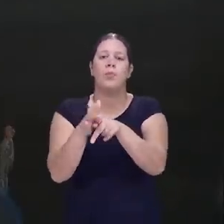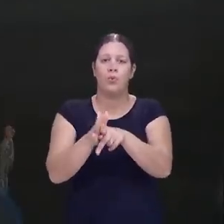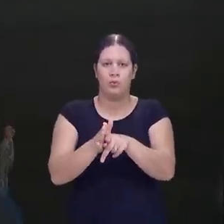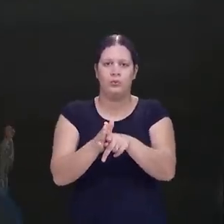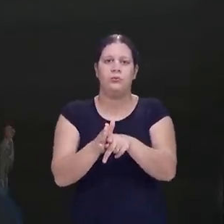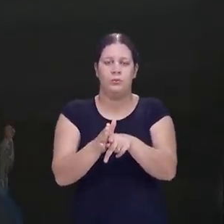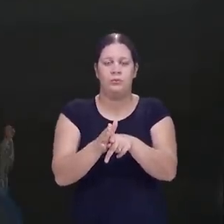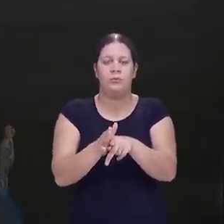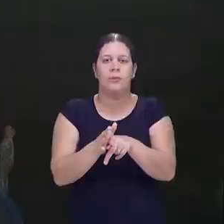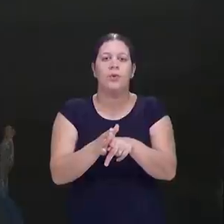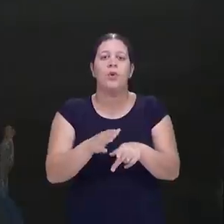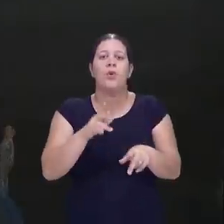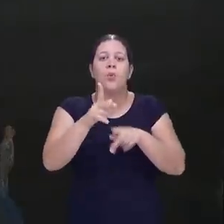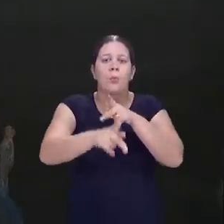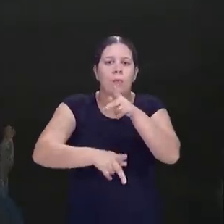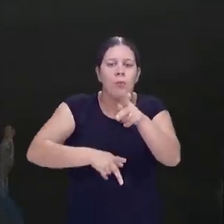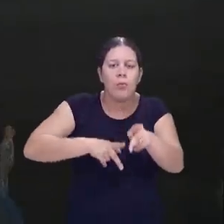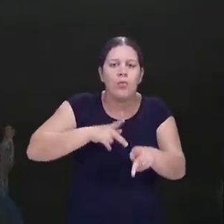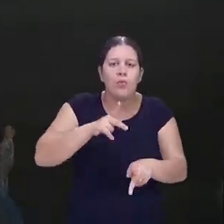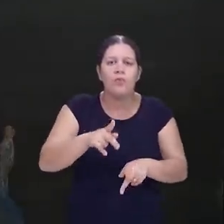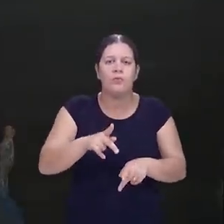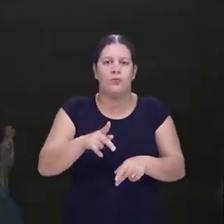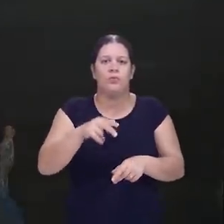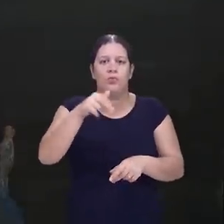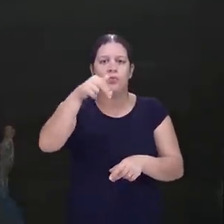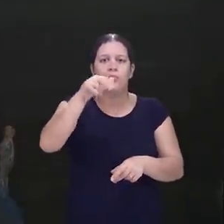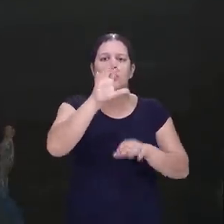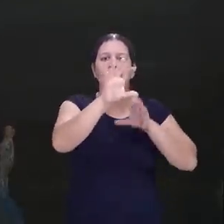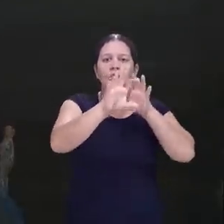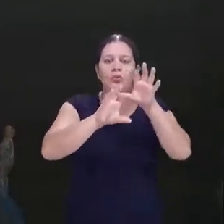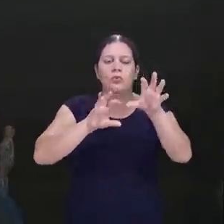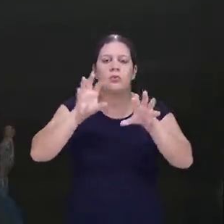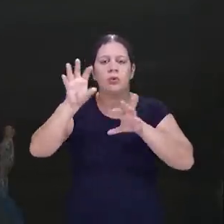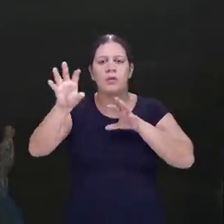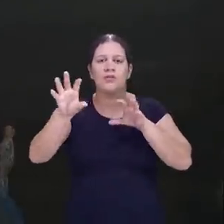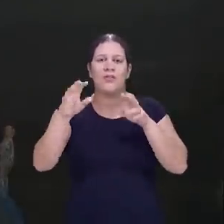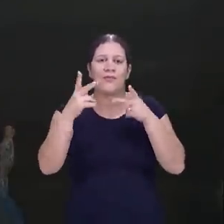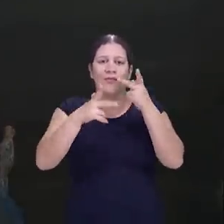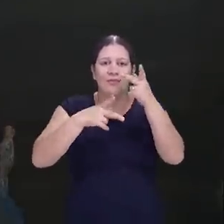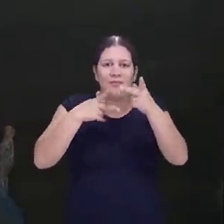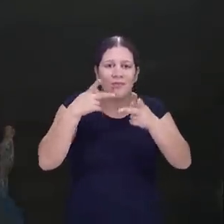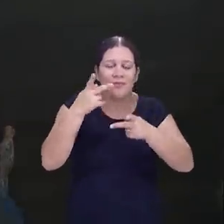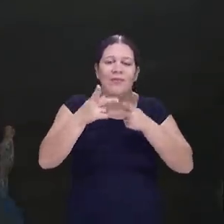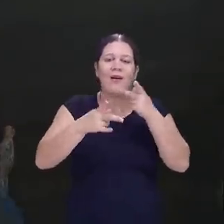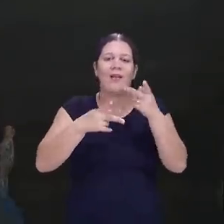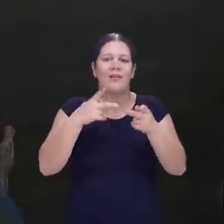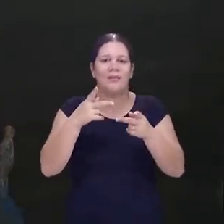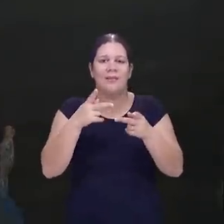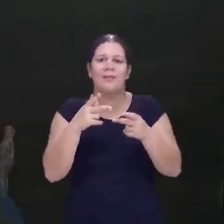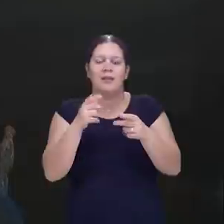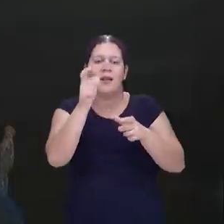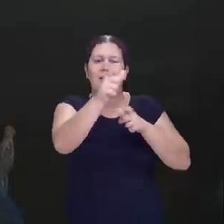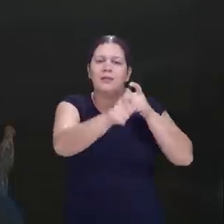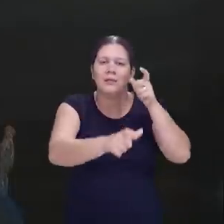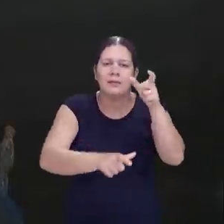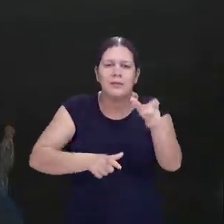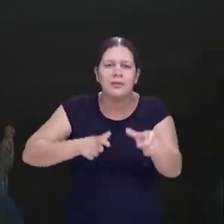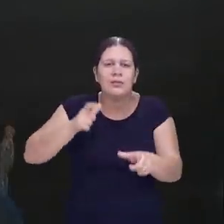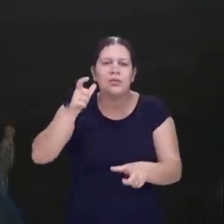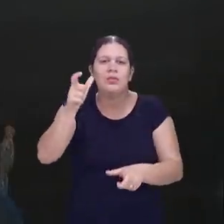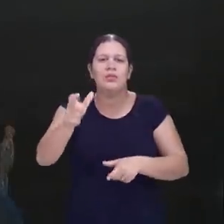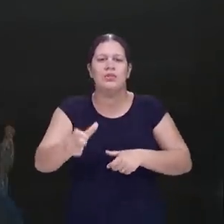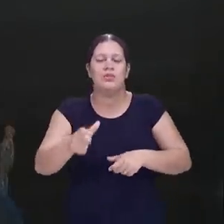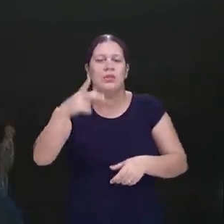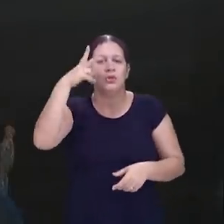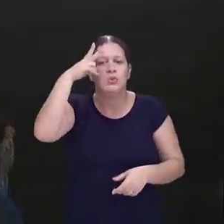certa característica em comum. O povo nordestino, por exemplo, o seu sotaque, todo a característica